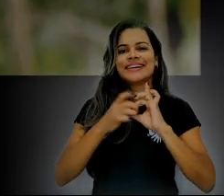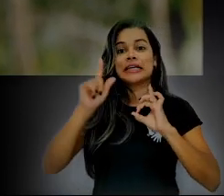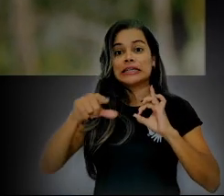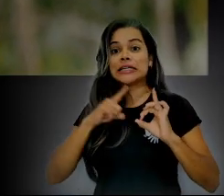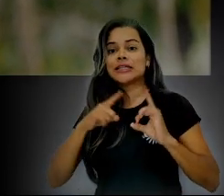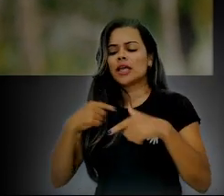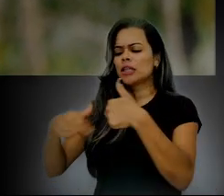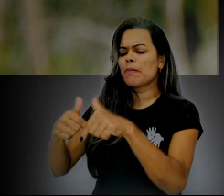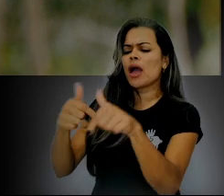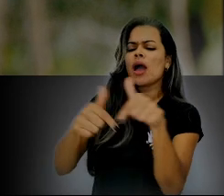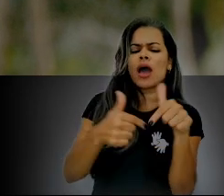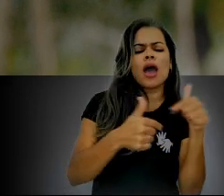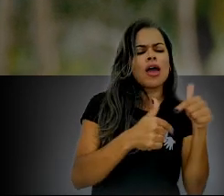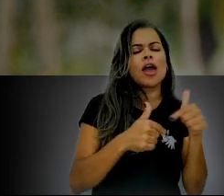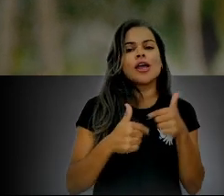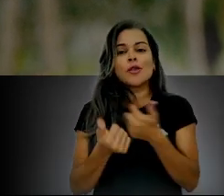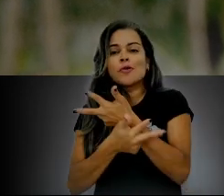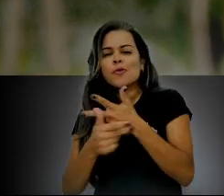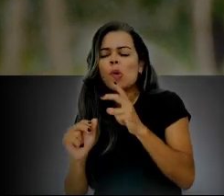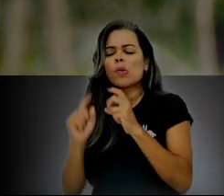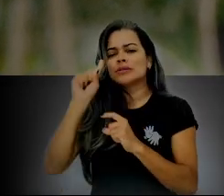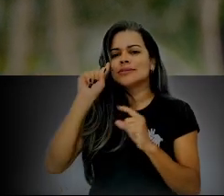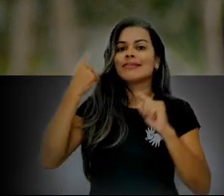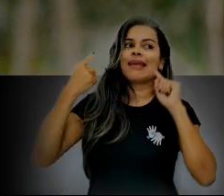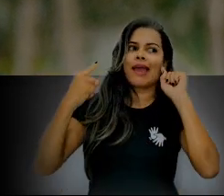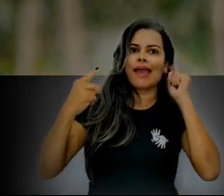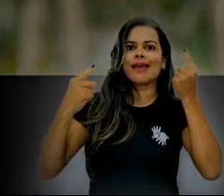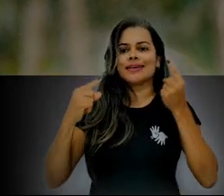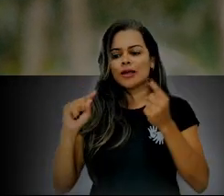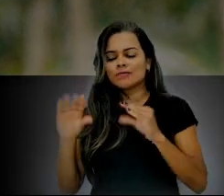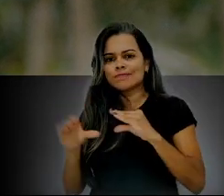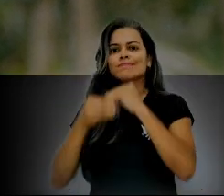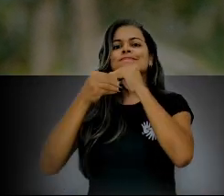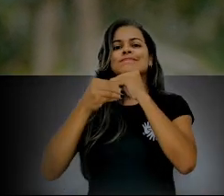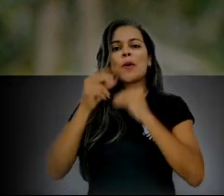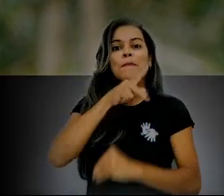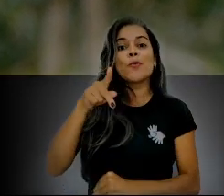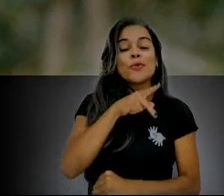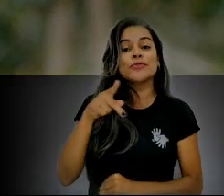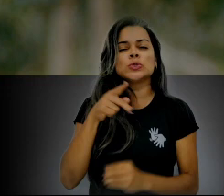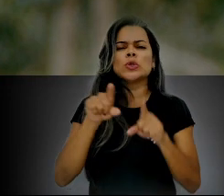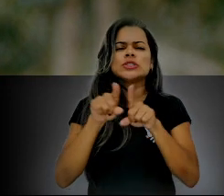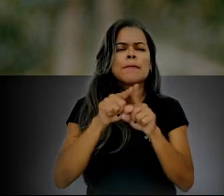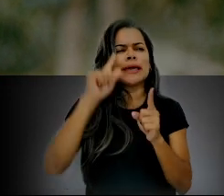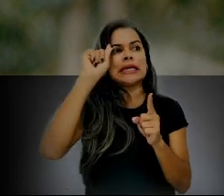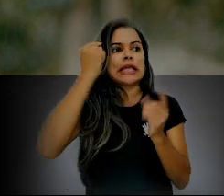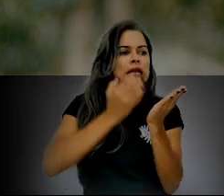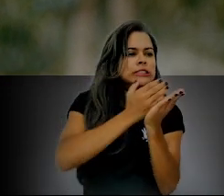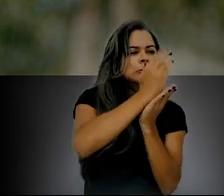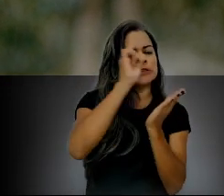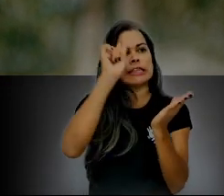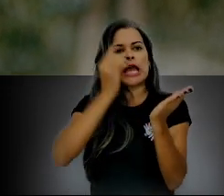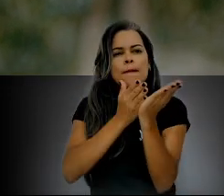outras possibilidades surgem a partir dali outras pessoas começam a agregar outros professores e em outras linhas